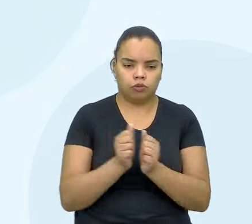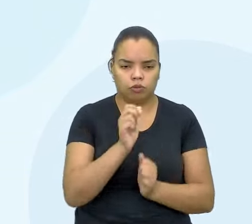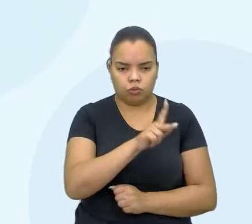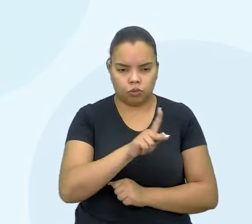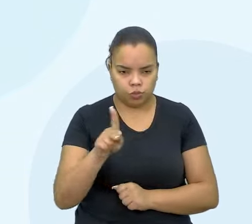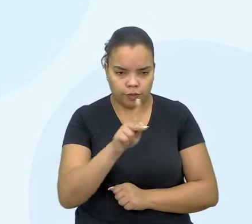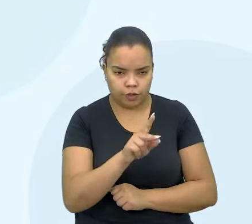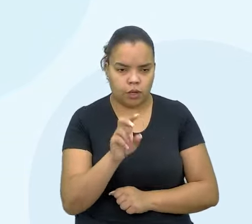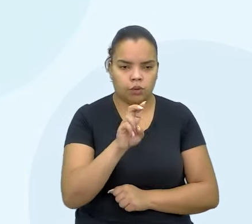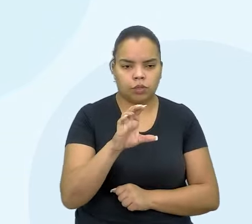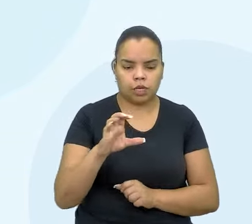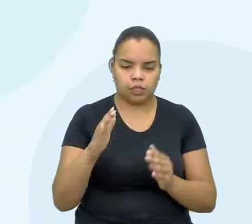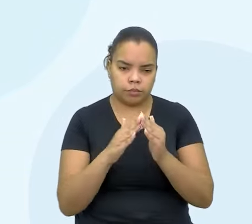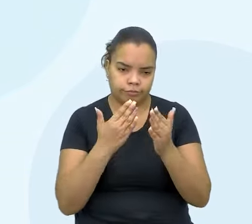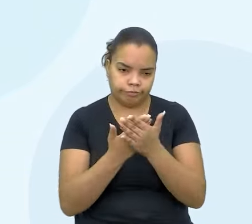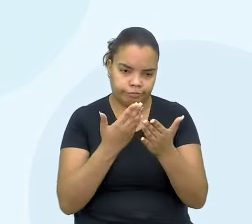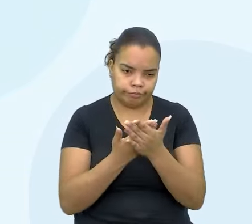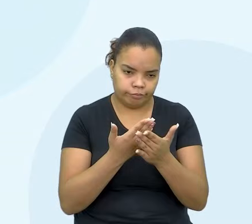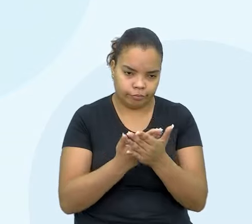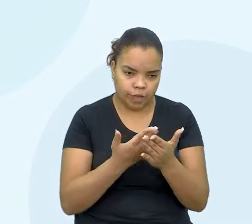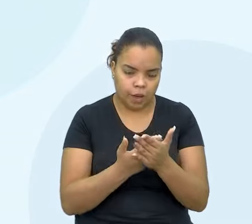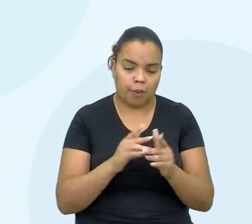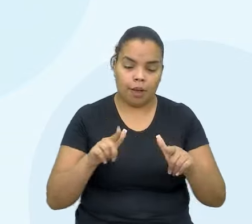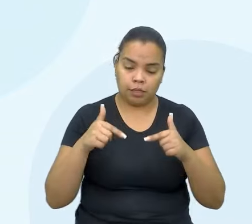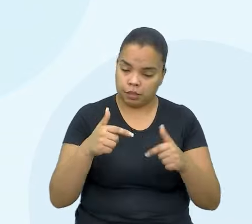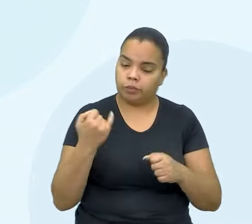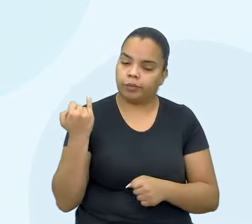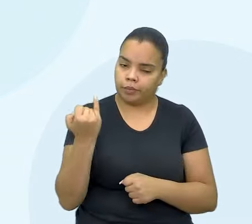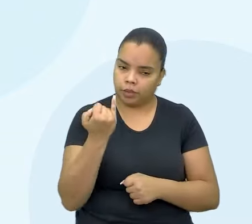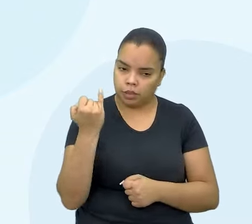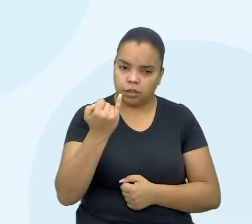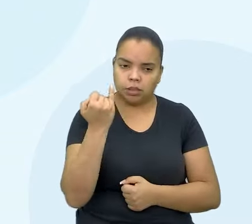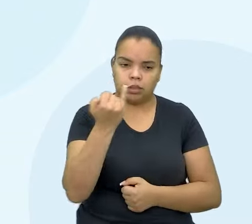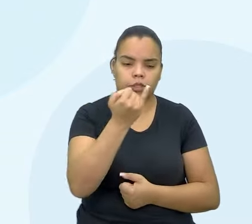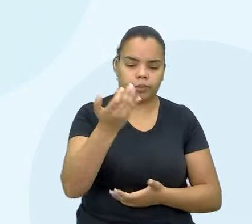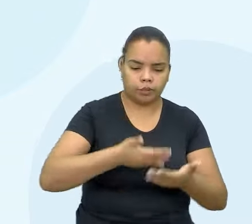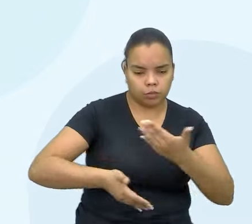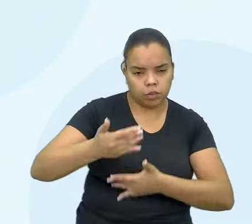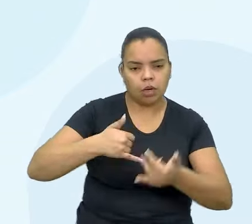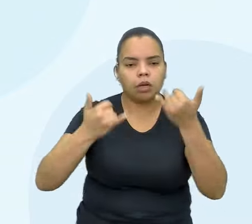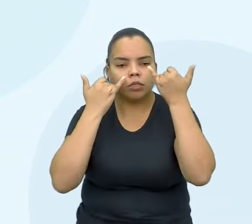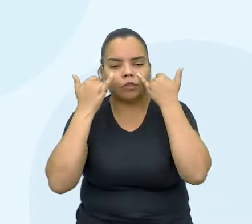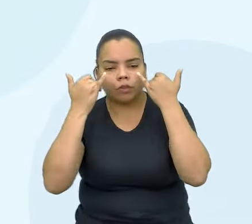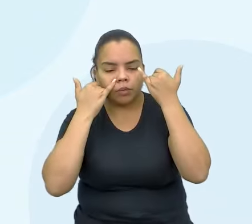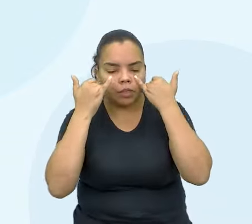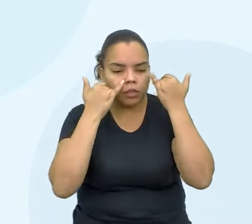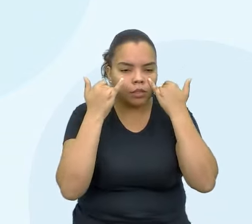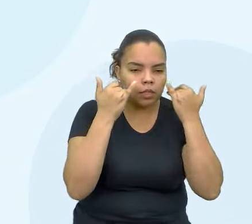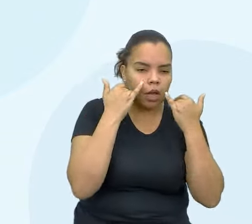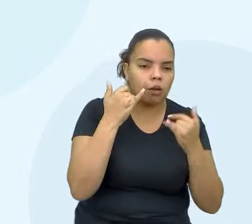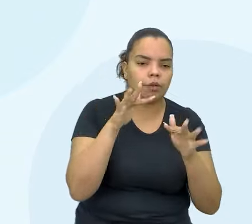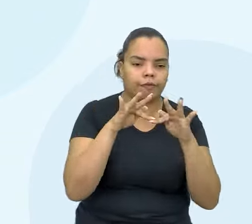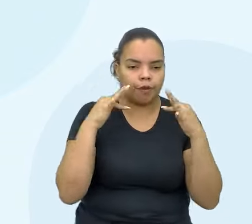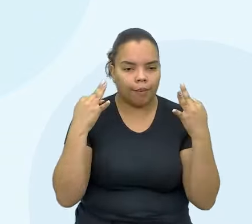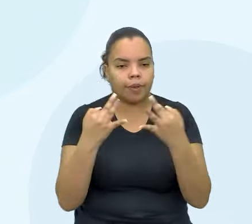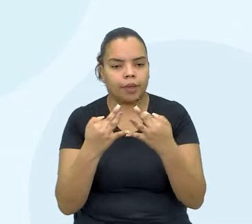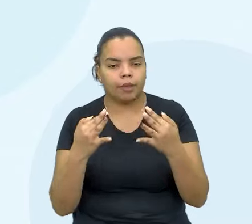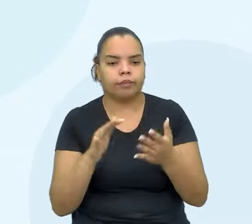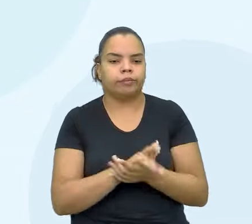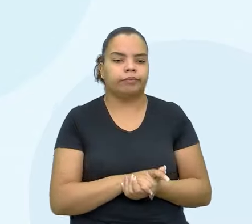cada unidade escolar, uma ação muito importante, né? A fim de troca de informações entre os pares em todas as